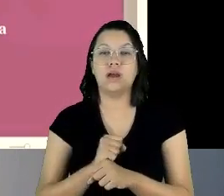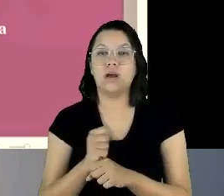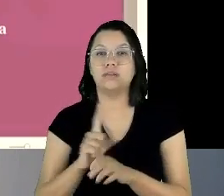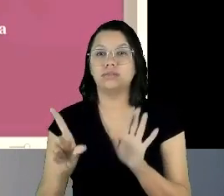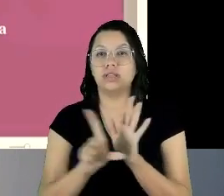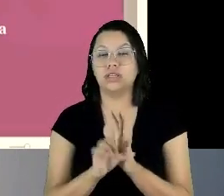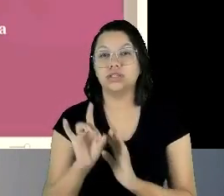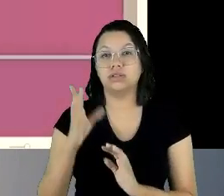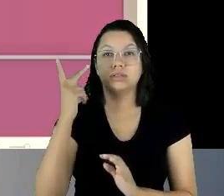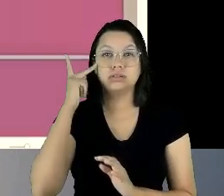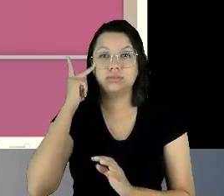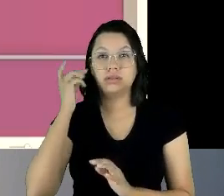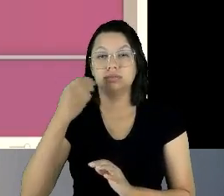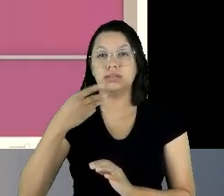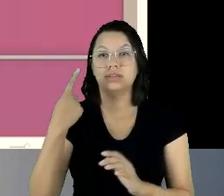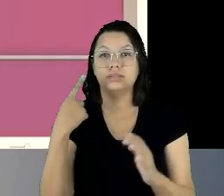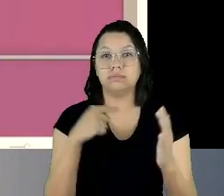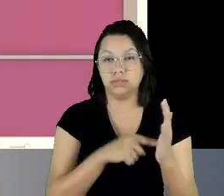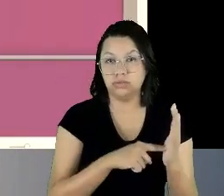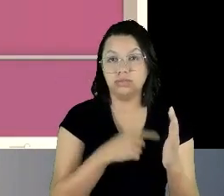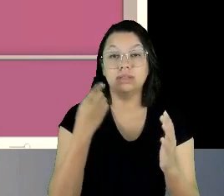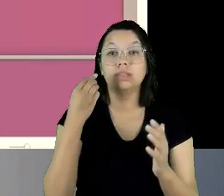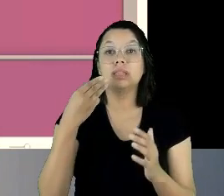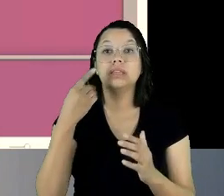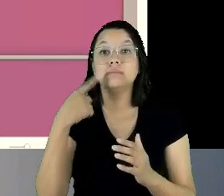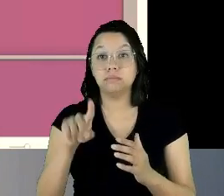gente só em São Paulo teve 3 mil